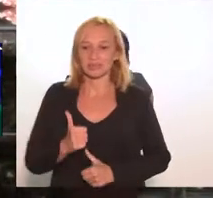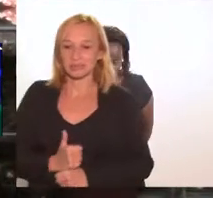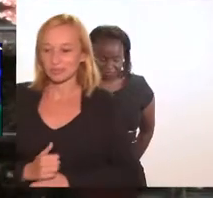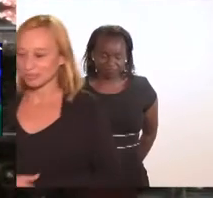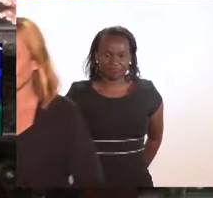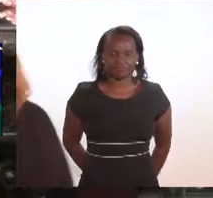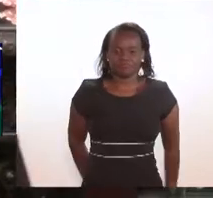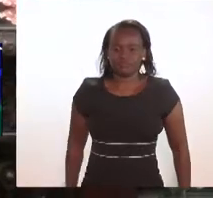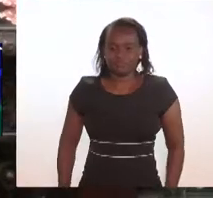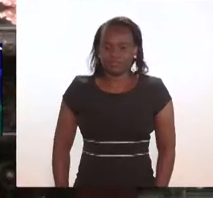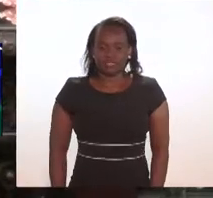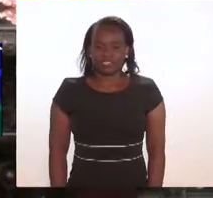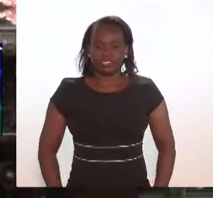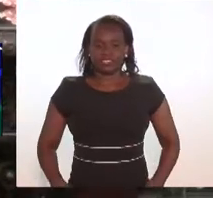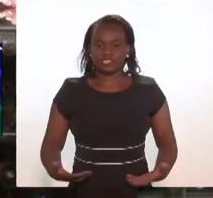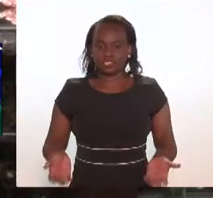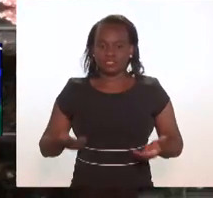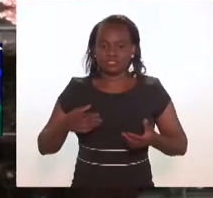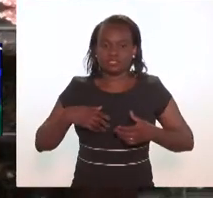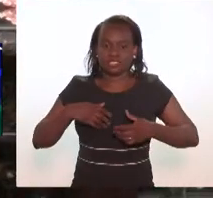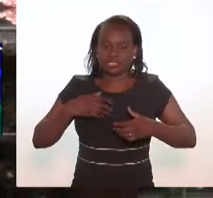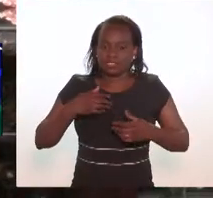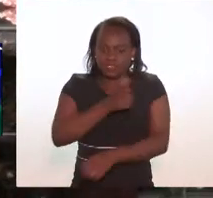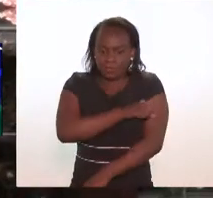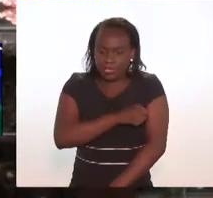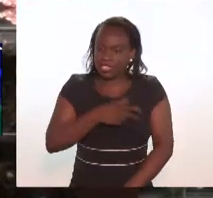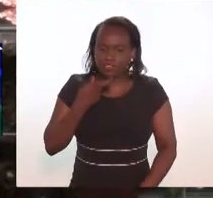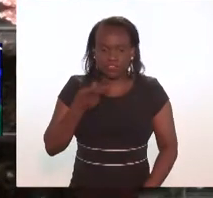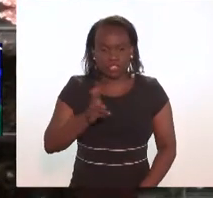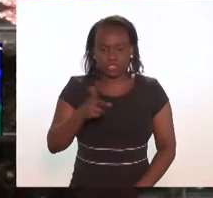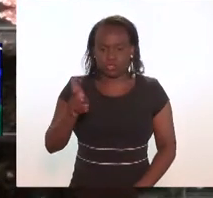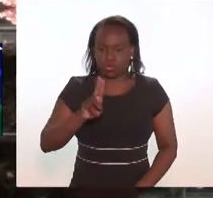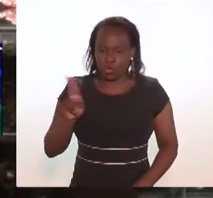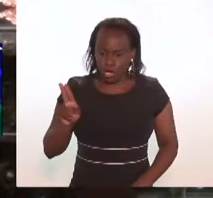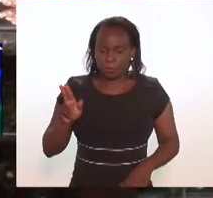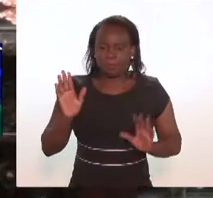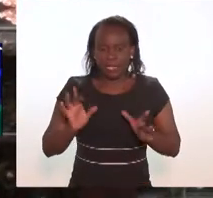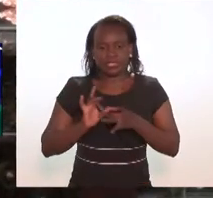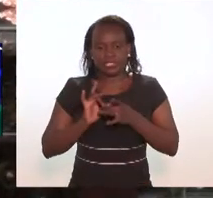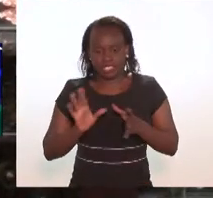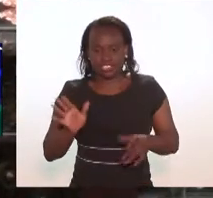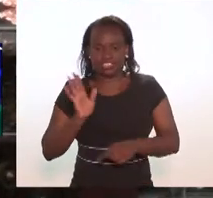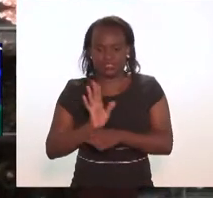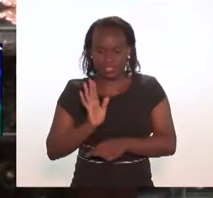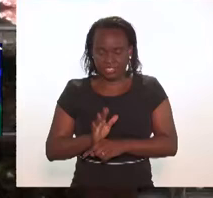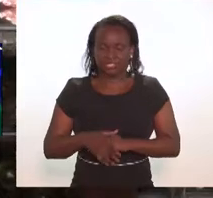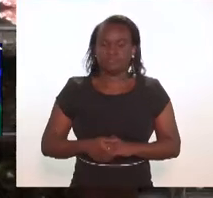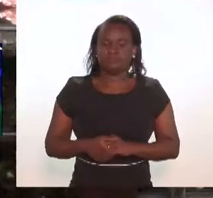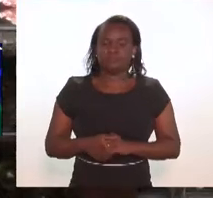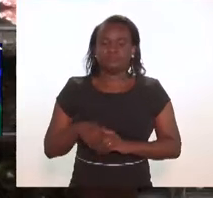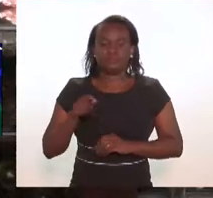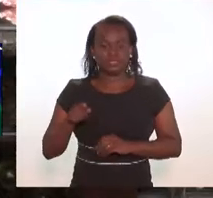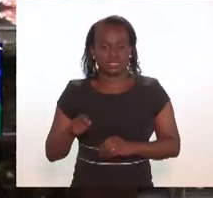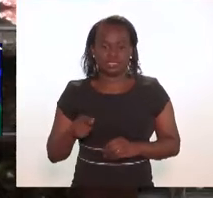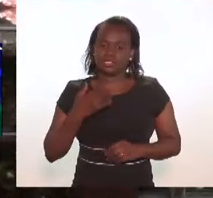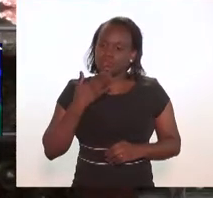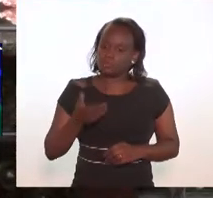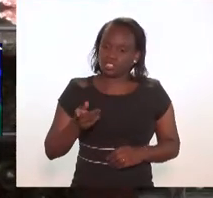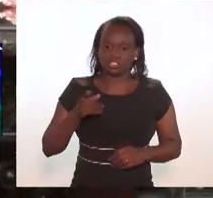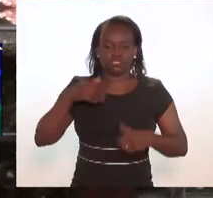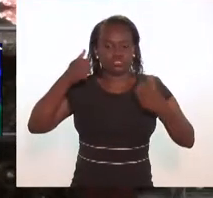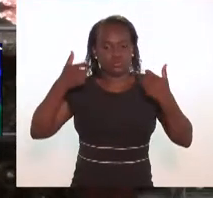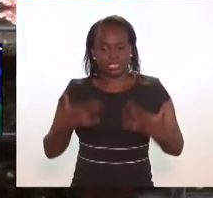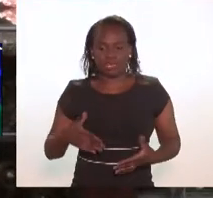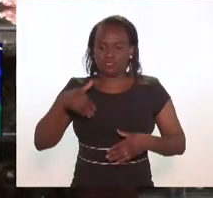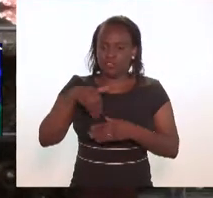Enfermeira, ele não citou o seu nome, mas eu já fiz a vossa defesa. Vossa Excelência não pediu declaração de